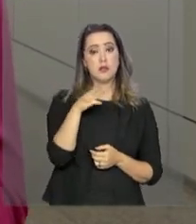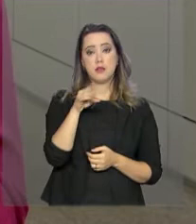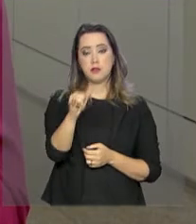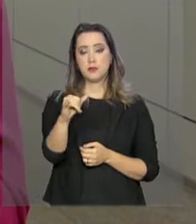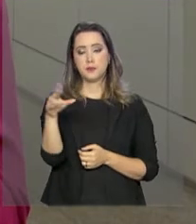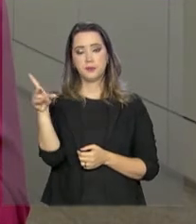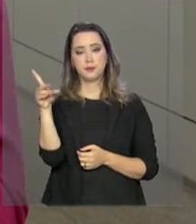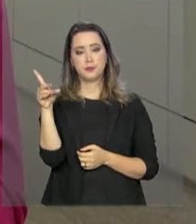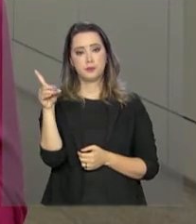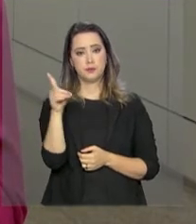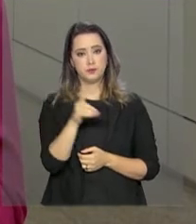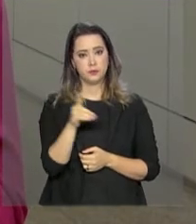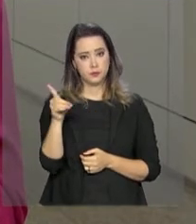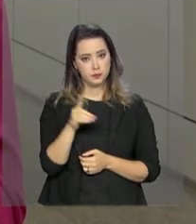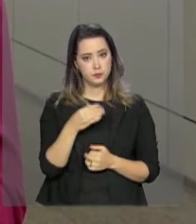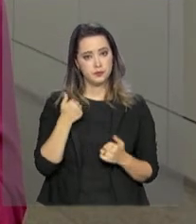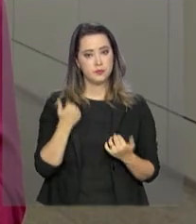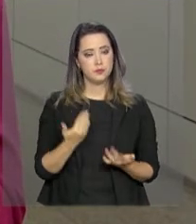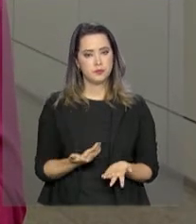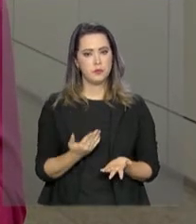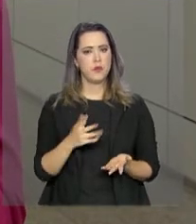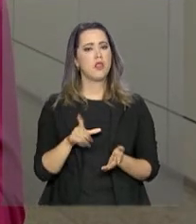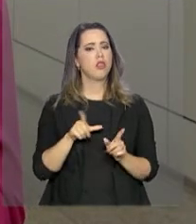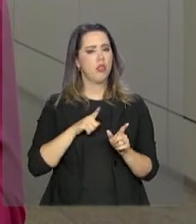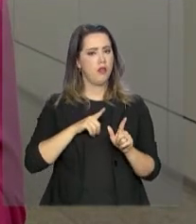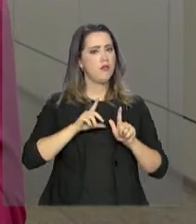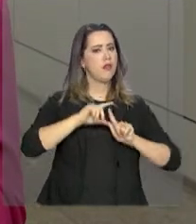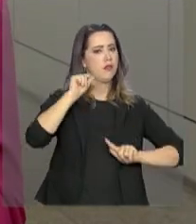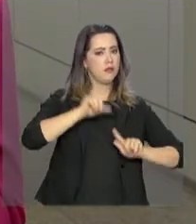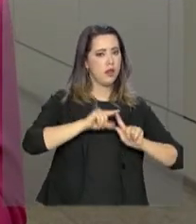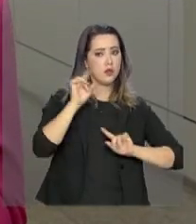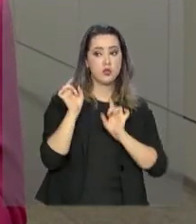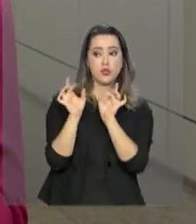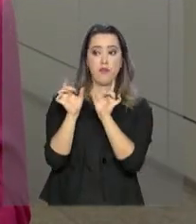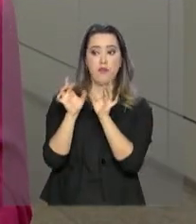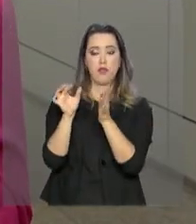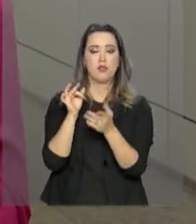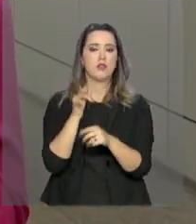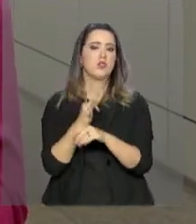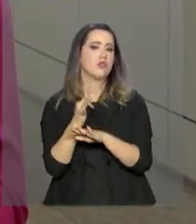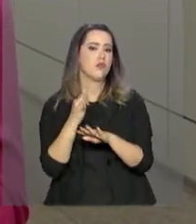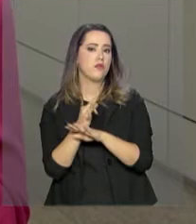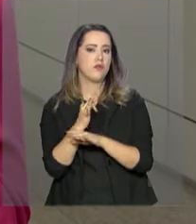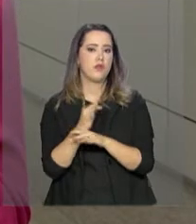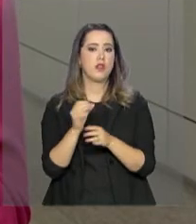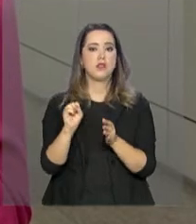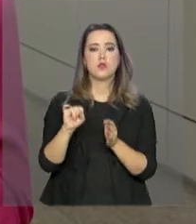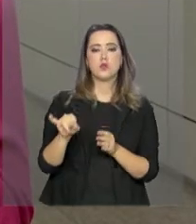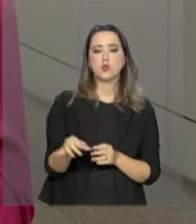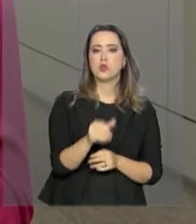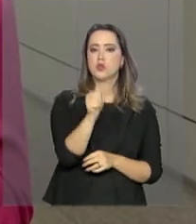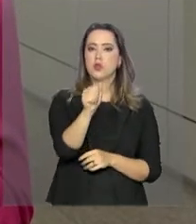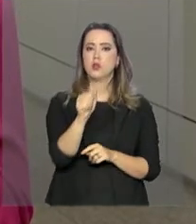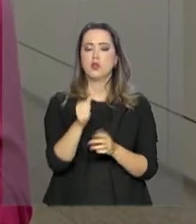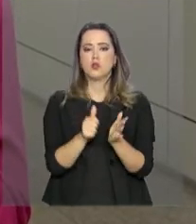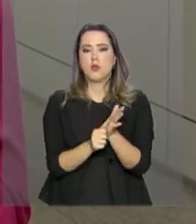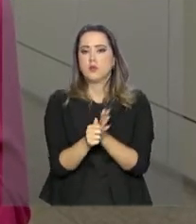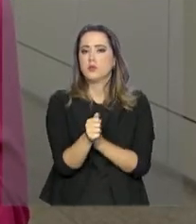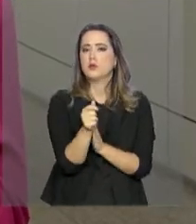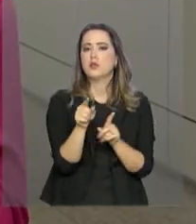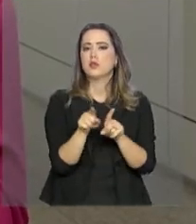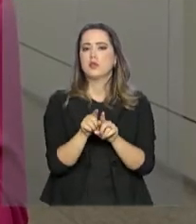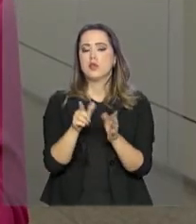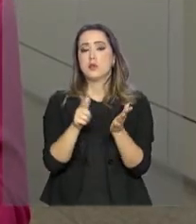e 800 milhões de dólares. Houve recorde no embarque de minério de ferro, soja em grãos, farelo de soja